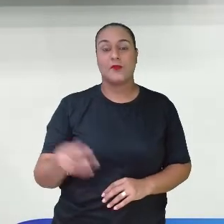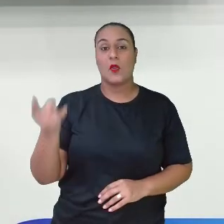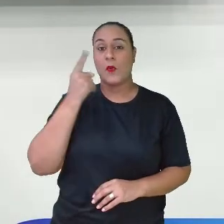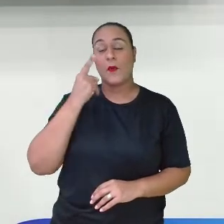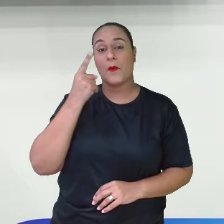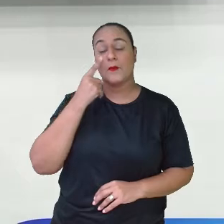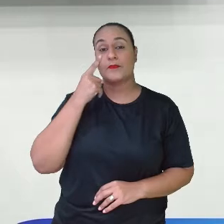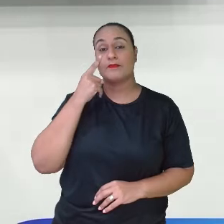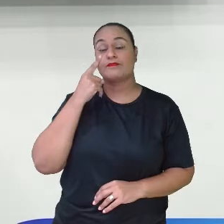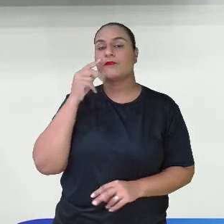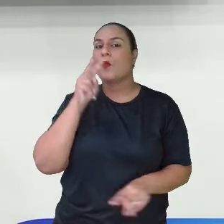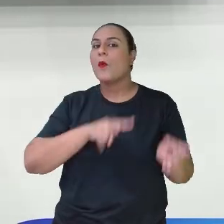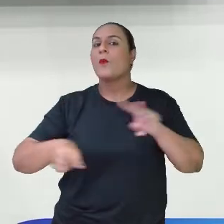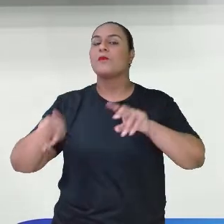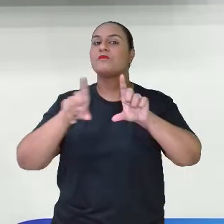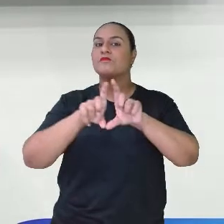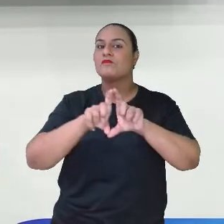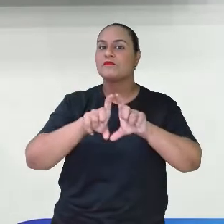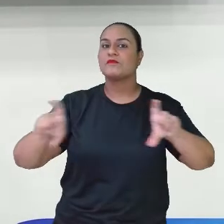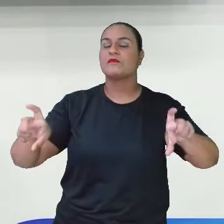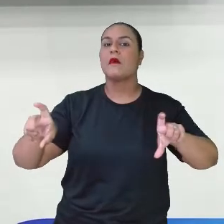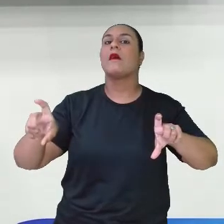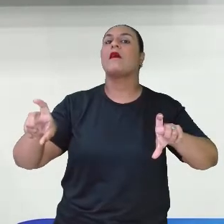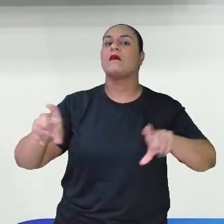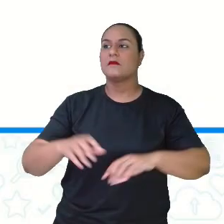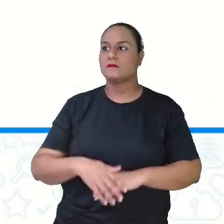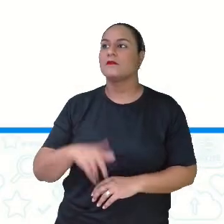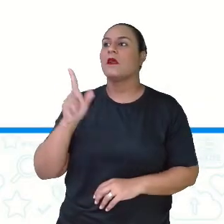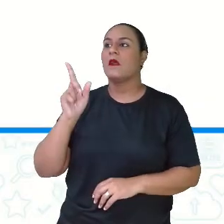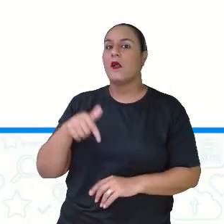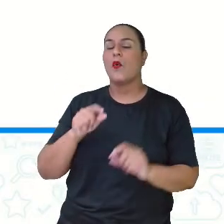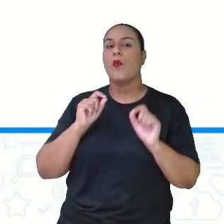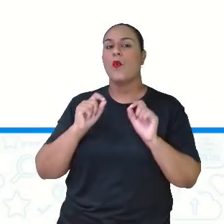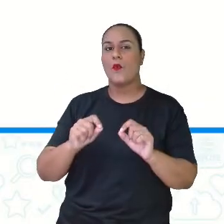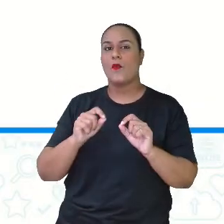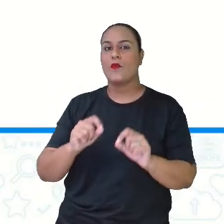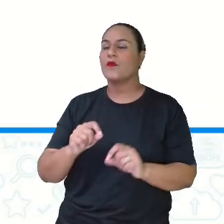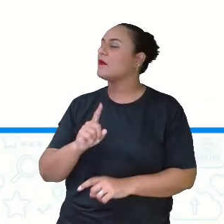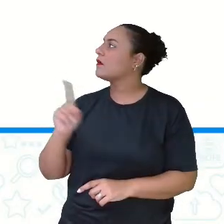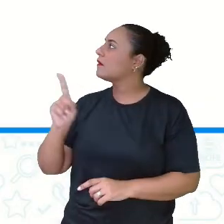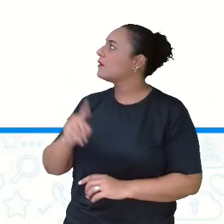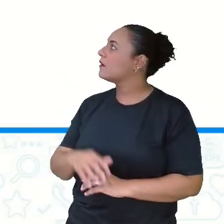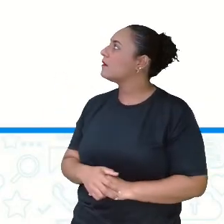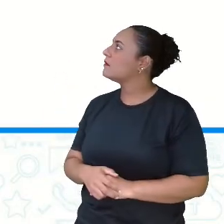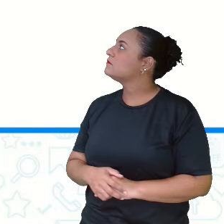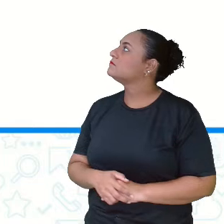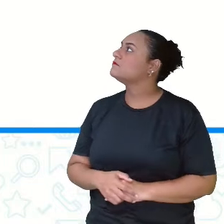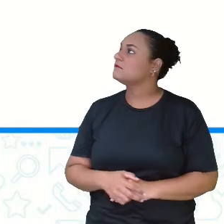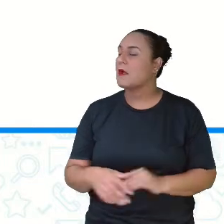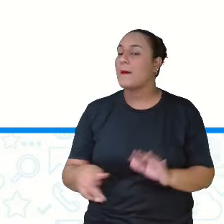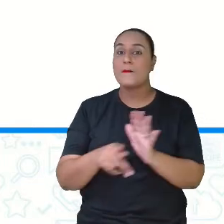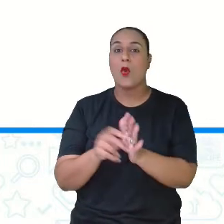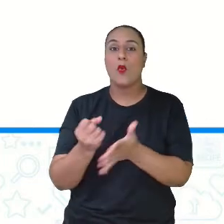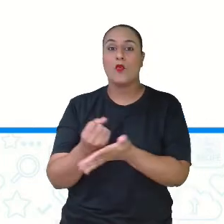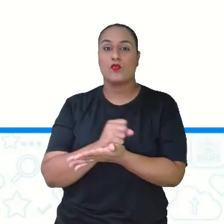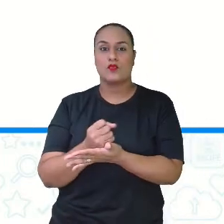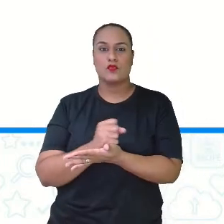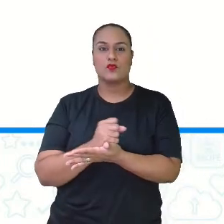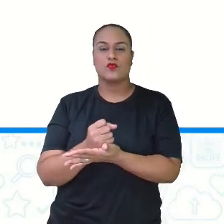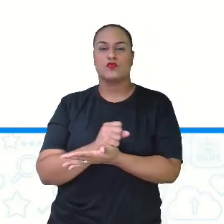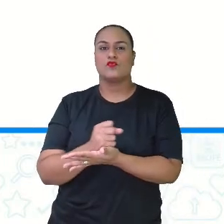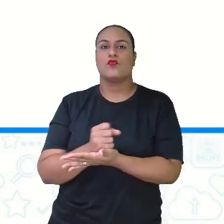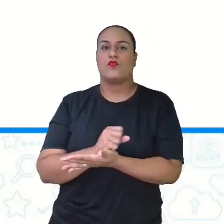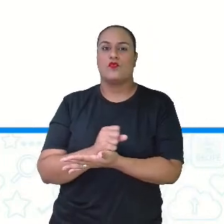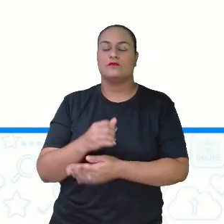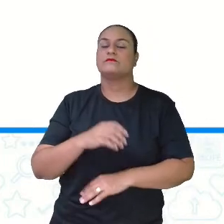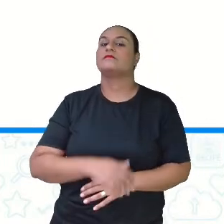bem, observe as frases que foi justamente a que estava no jogo. Minha mãe partiu o